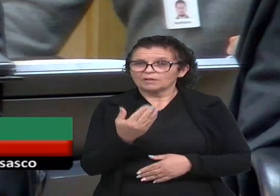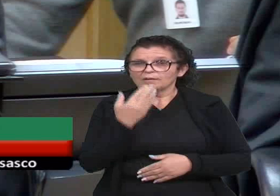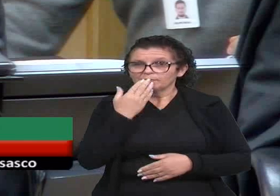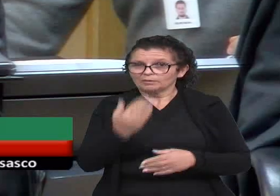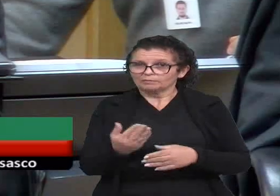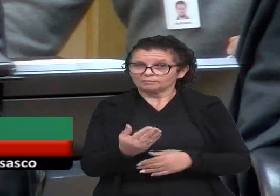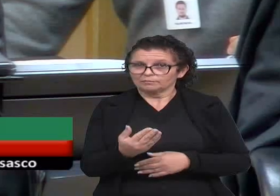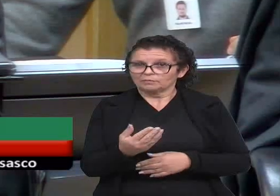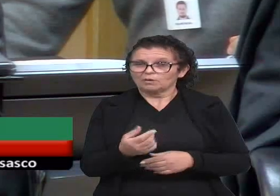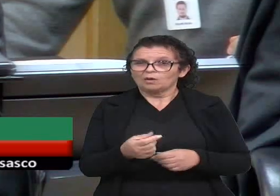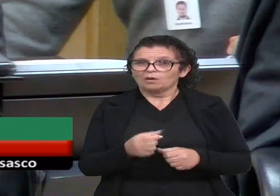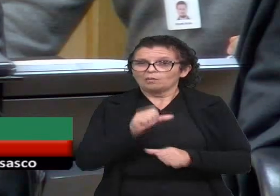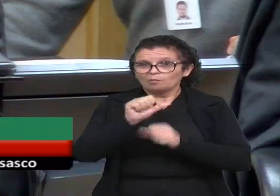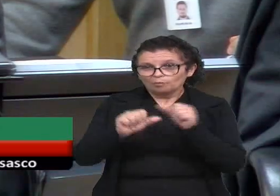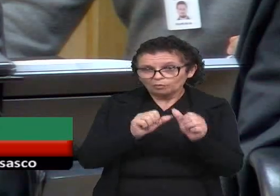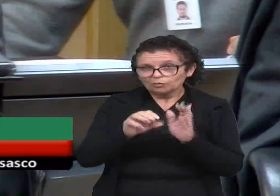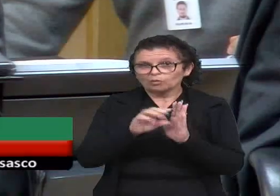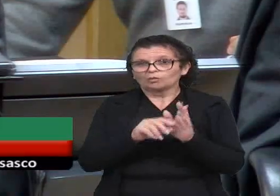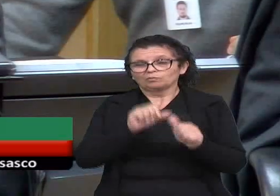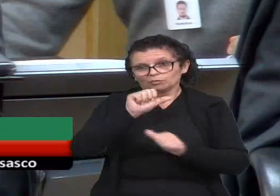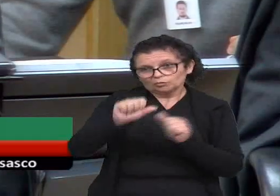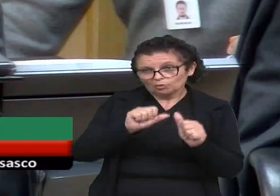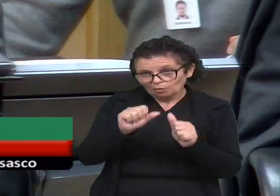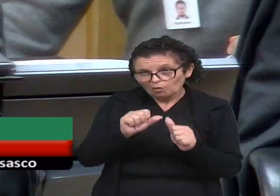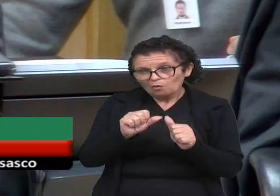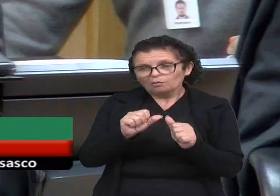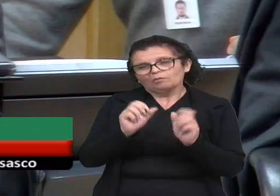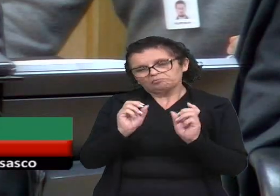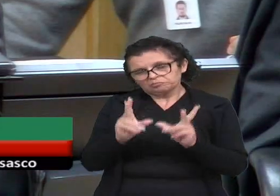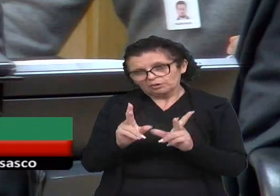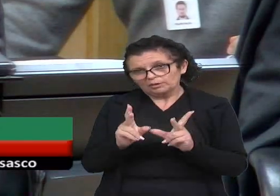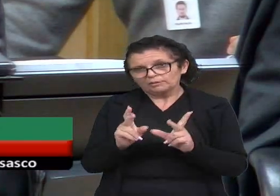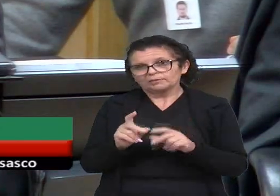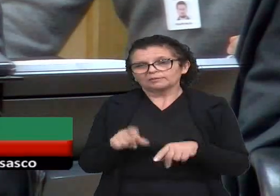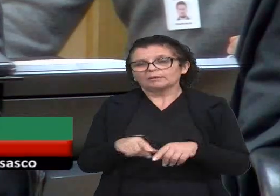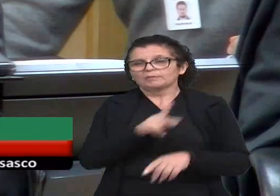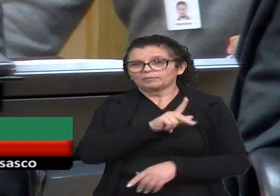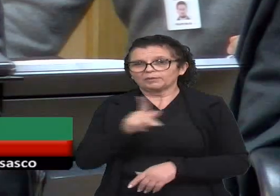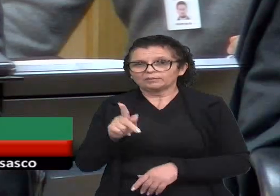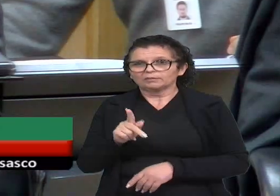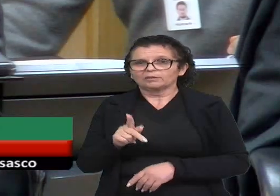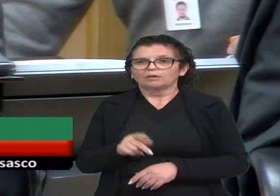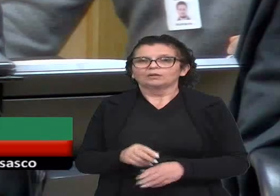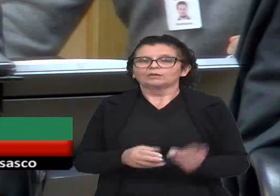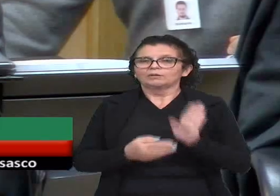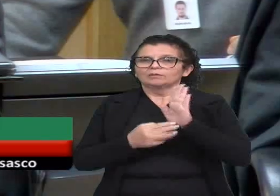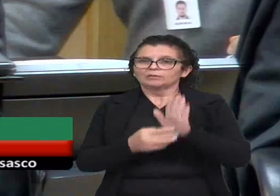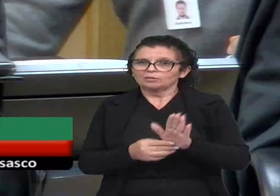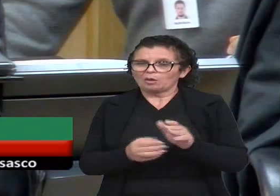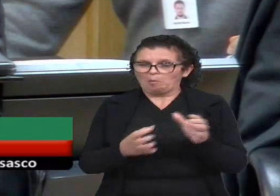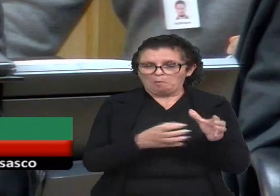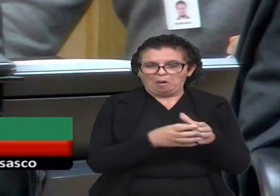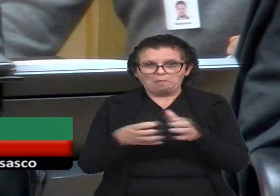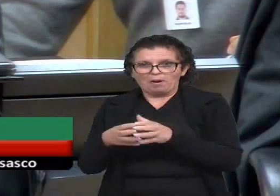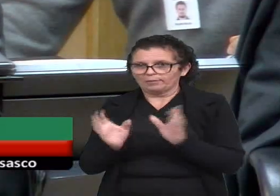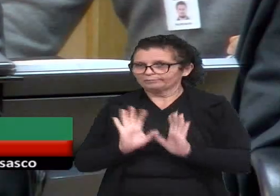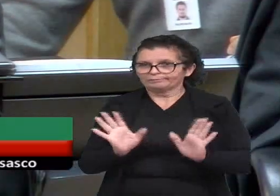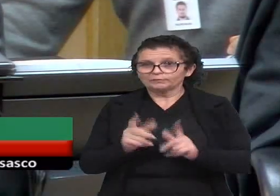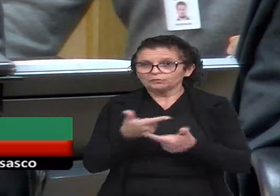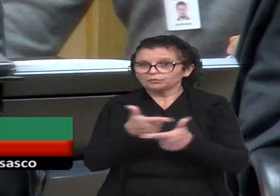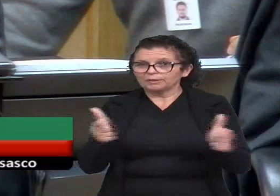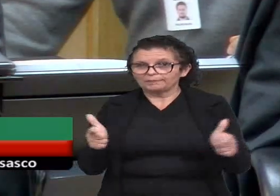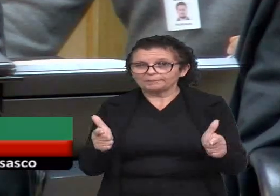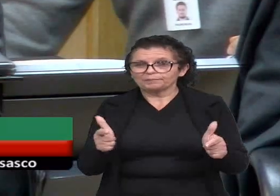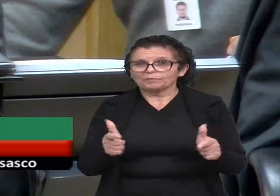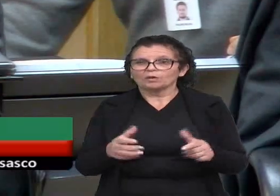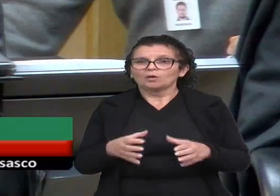pergunta. Alterou o texto? Se alterou, é um novo requerimento. Então, essa presidência não tem lado partidário, não tem ideologia política.